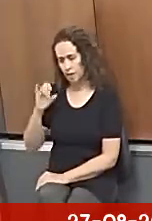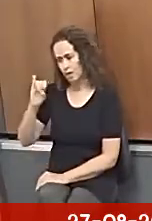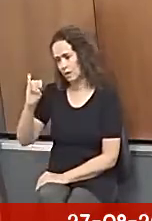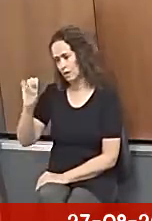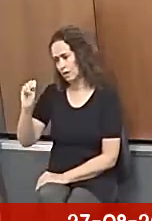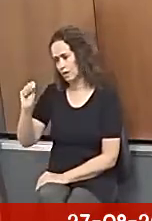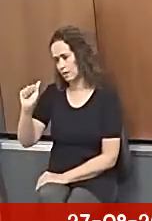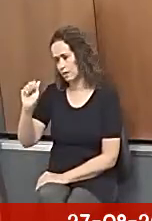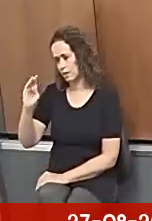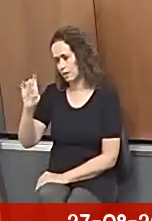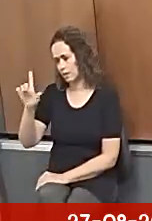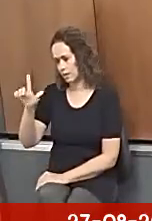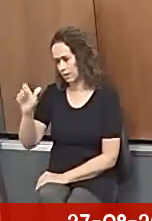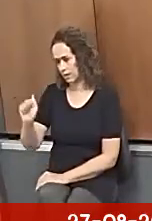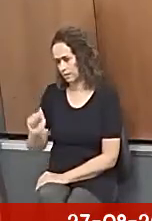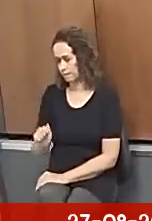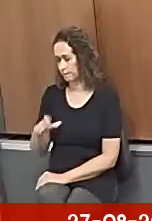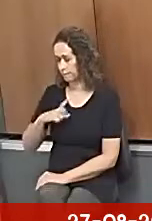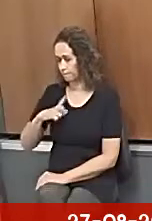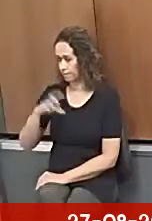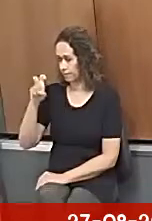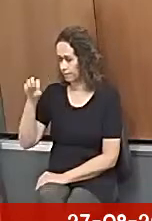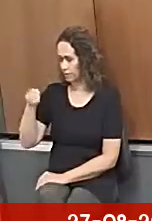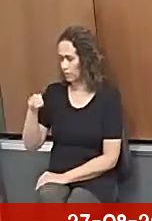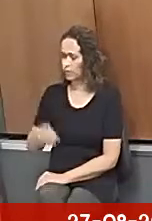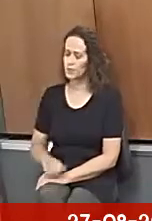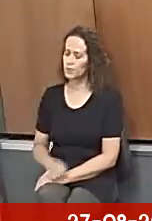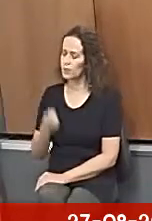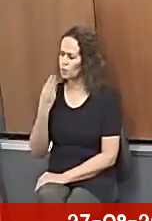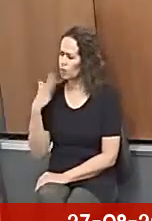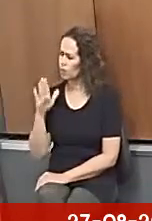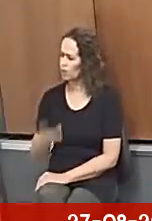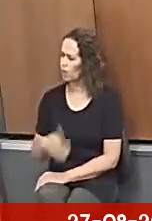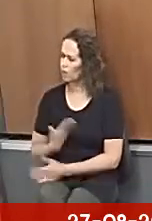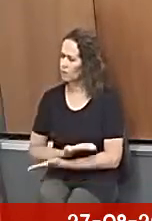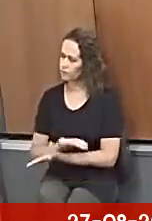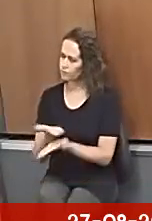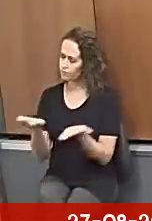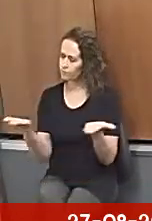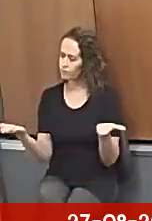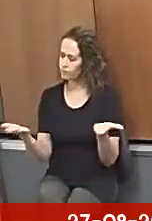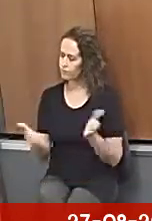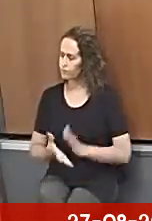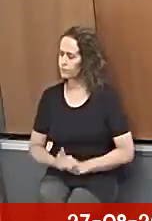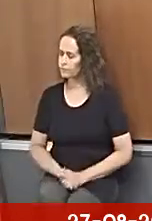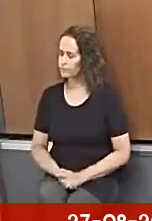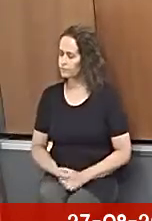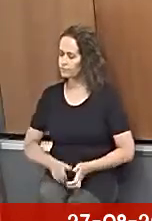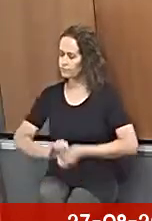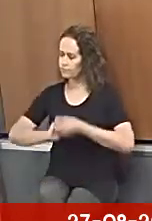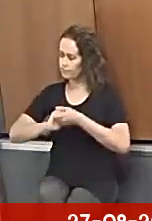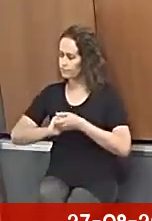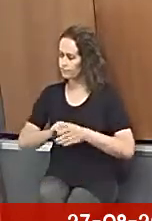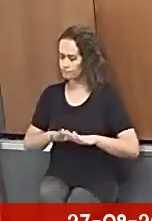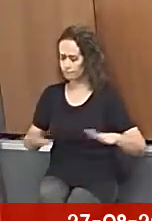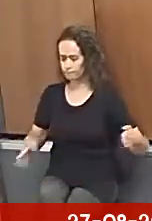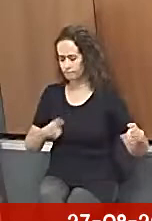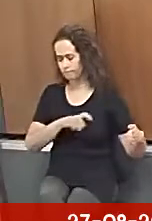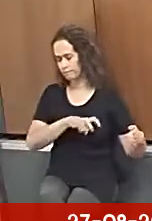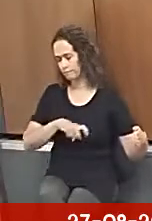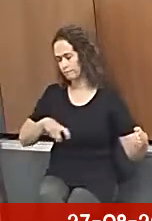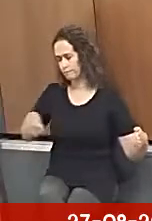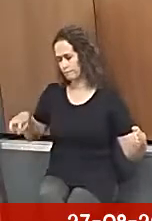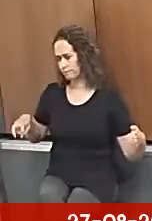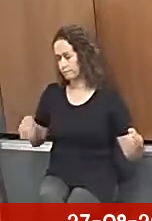tinha boa tarde a todas a todos quero cumprimentar aqui a mesa